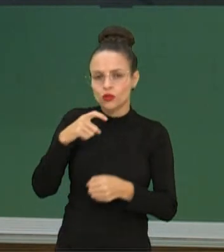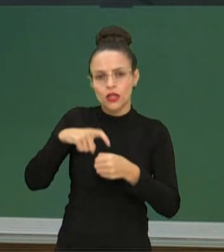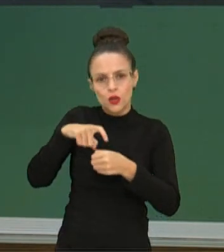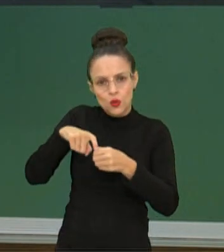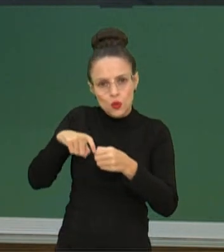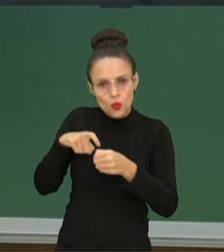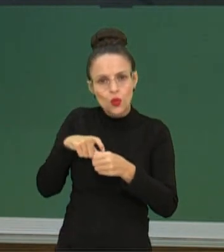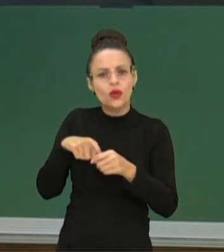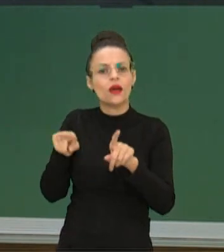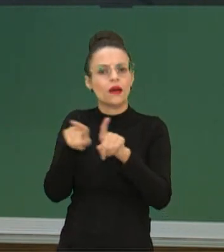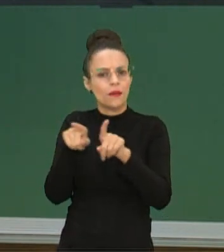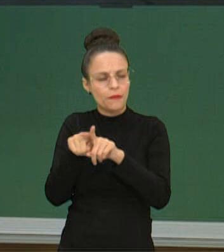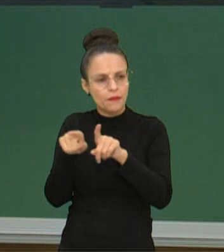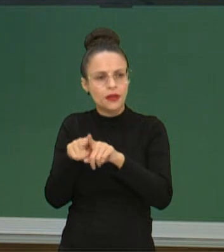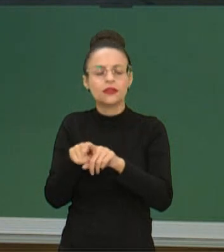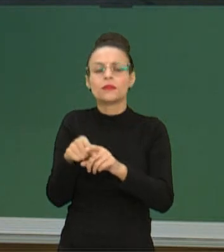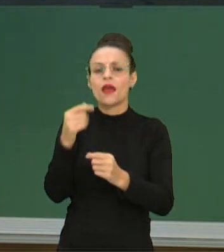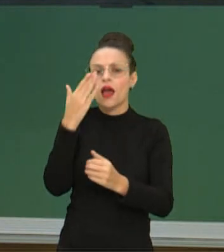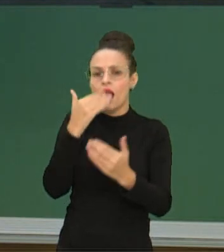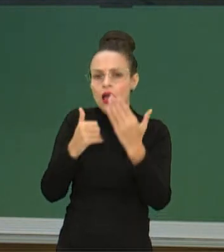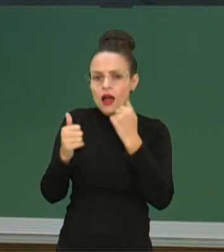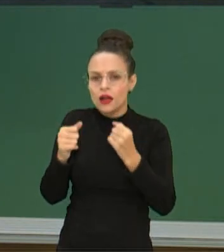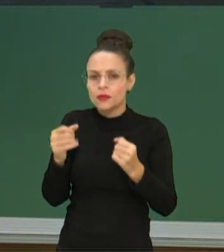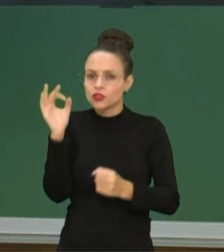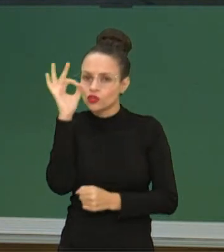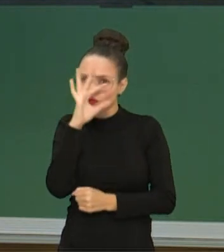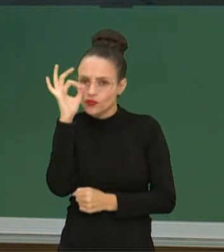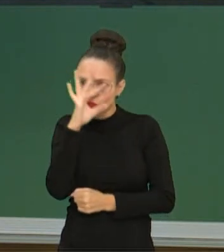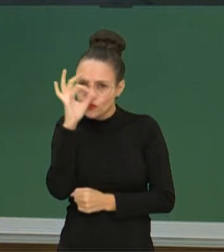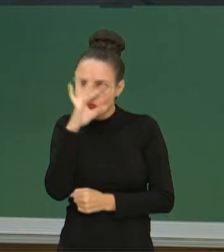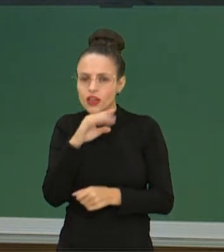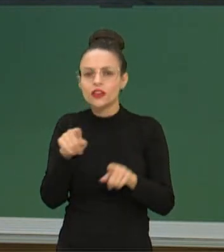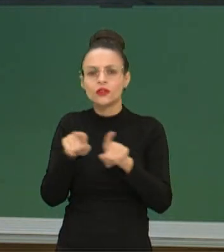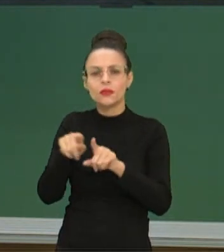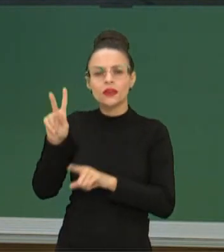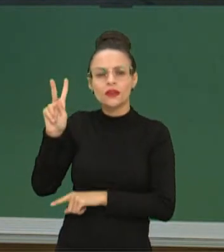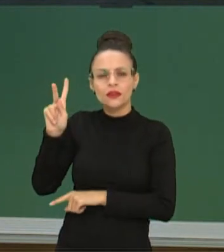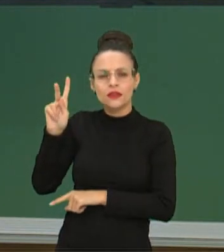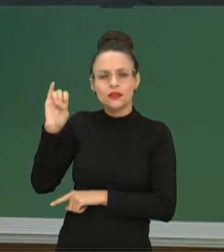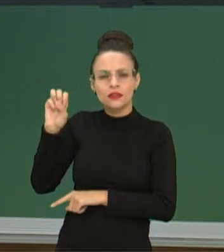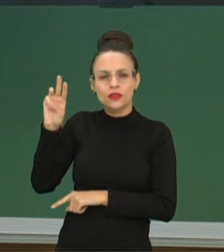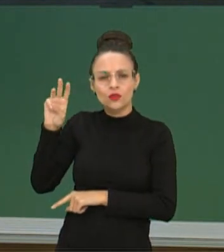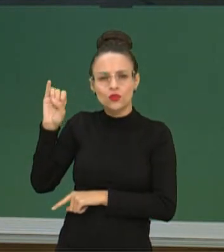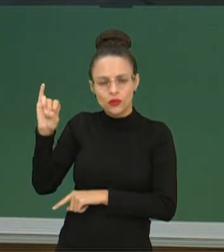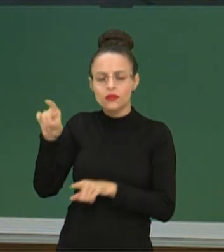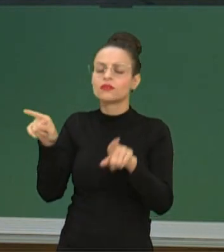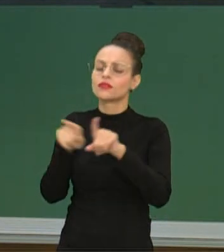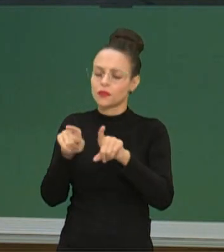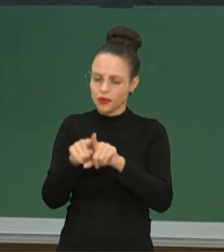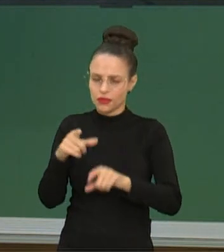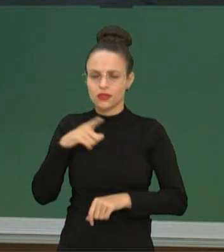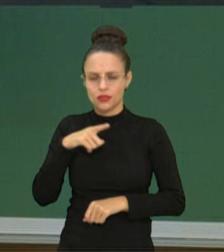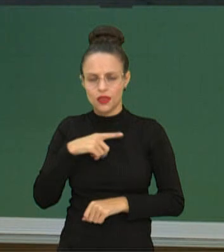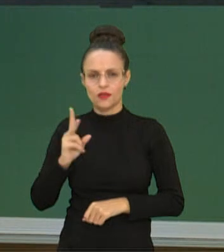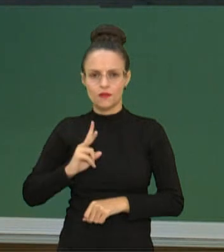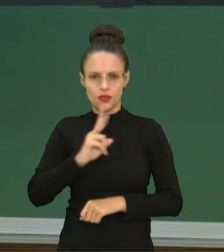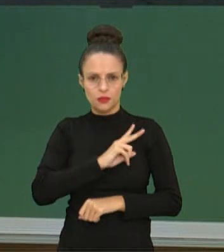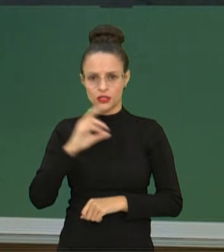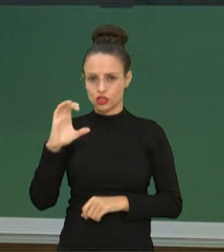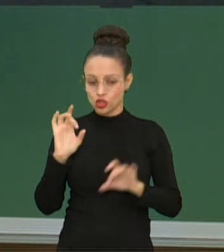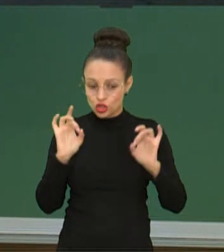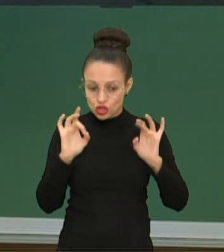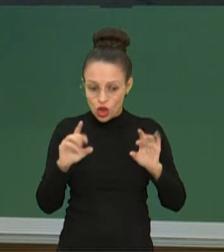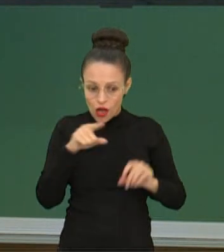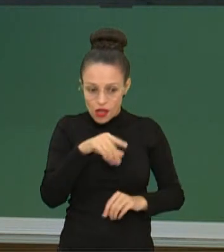também, tá? Em alimentos verdes escuros, no kiwi, tá? Então, são vários alimentos que apresentam a vitamina C, não é só a